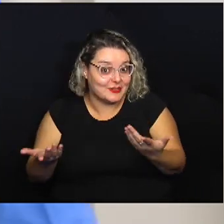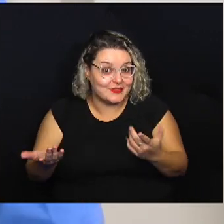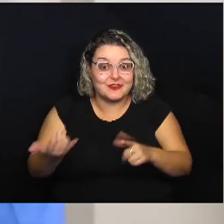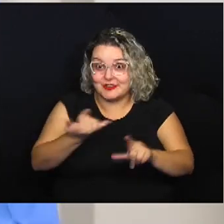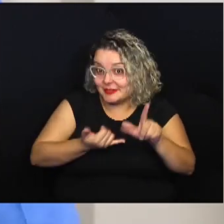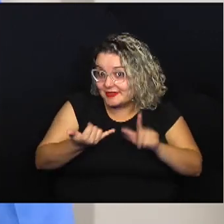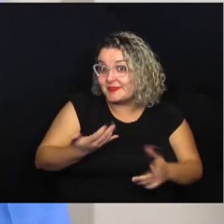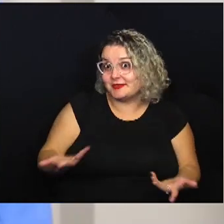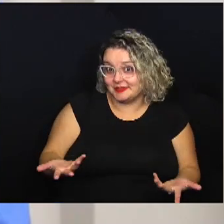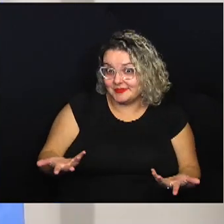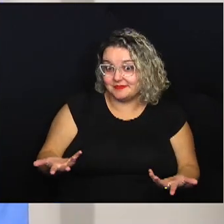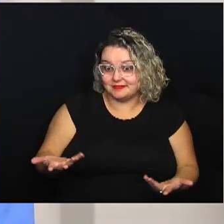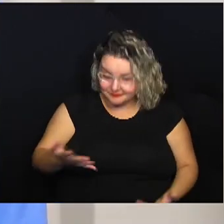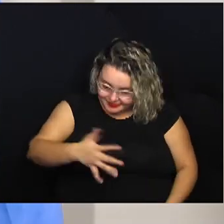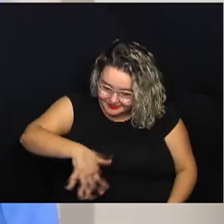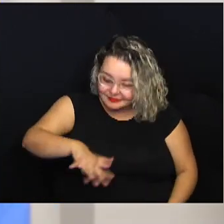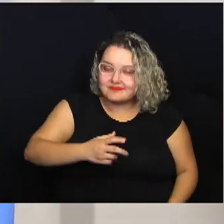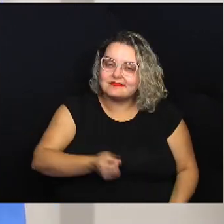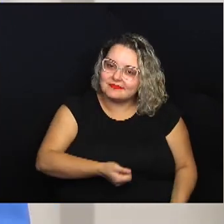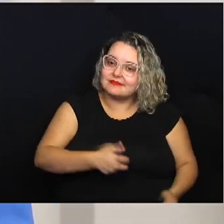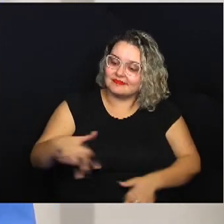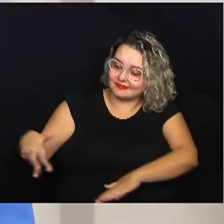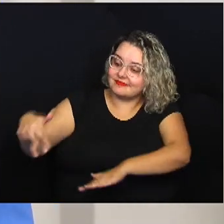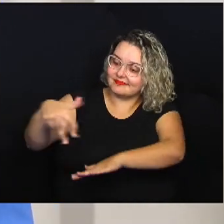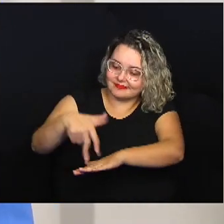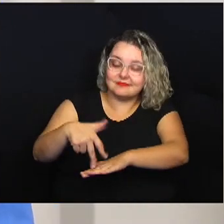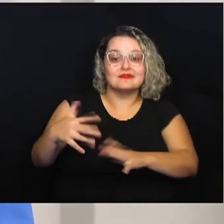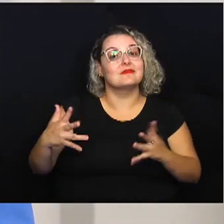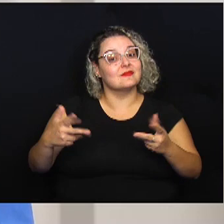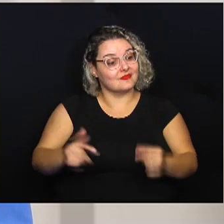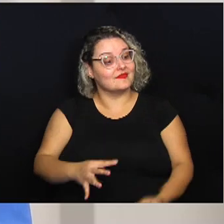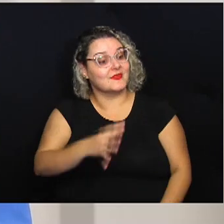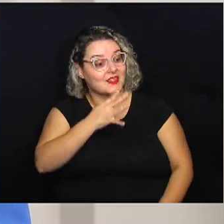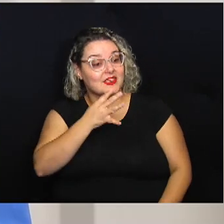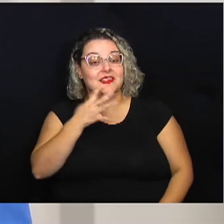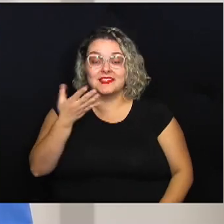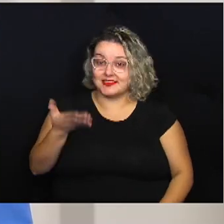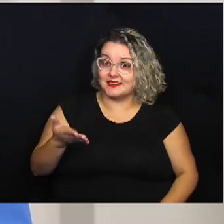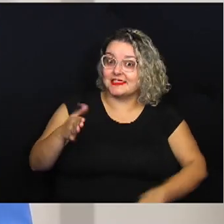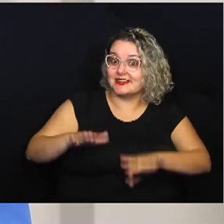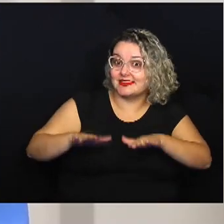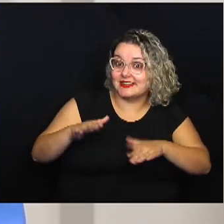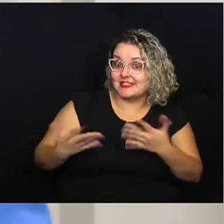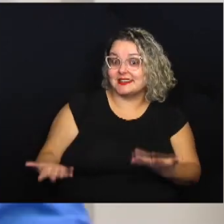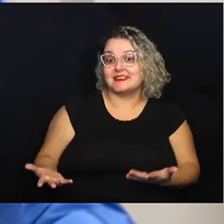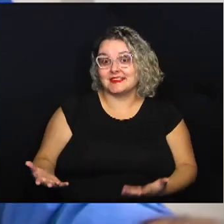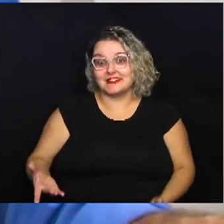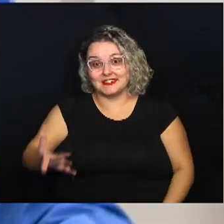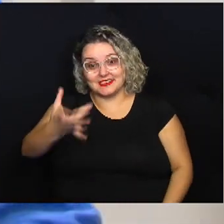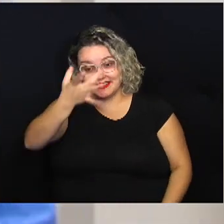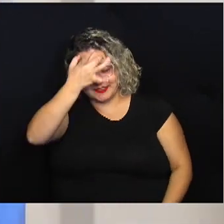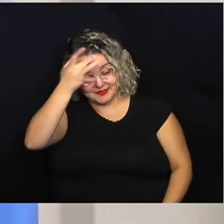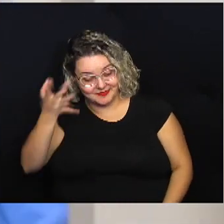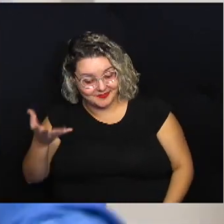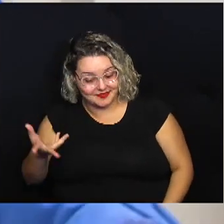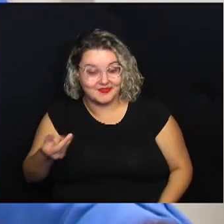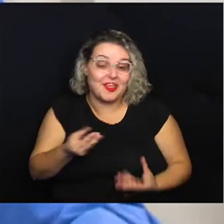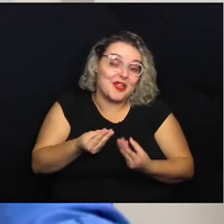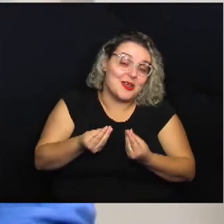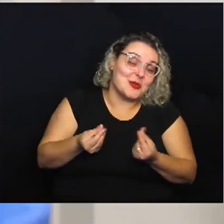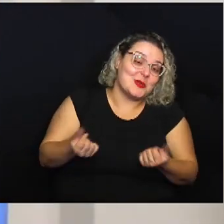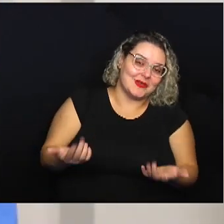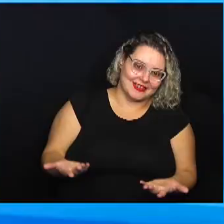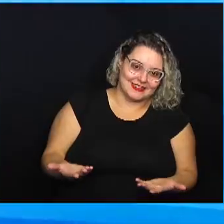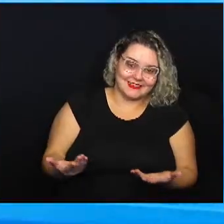né, para se apresentar, que as pessoas possam conhecer também, às vezes, essas virtudes e qualidades que ficam, às